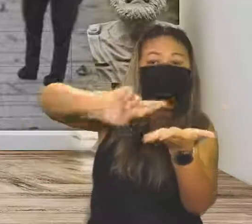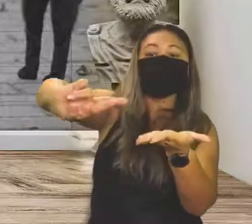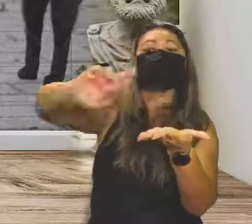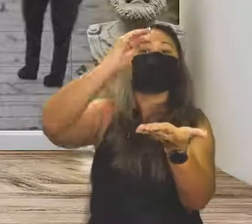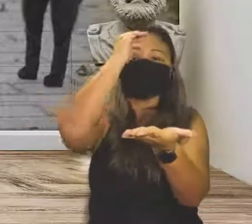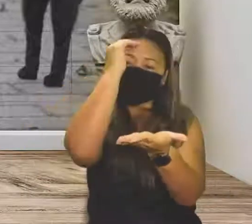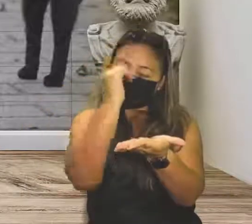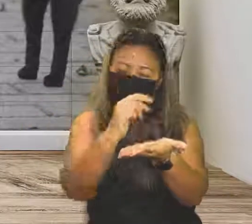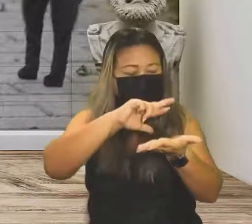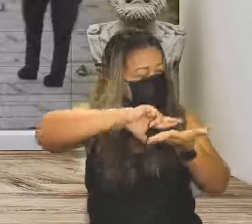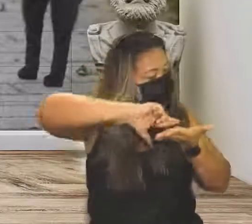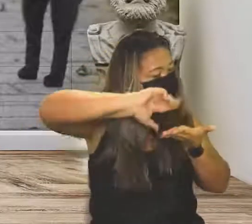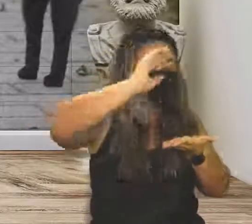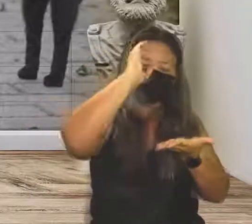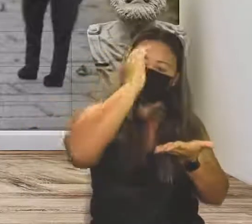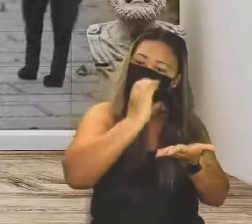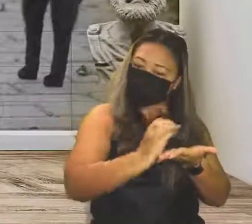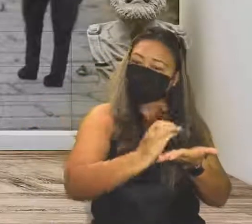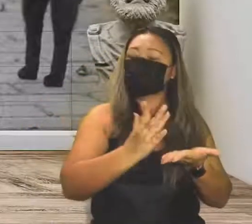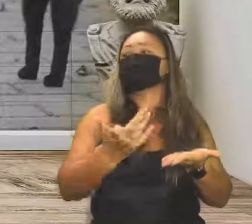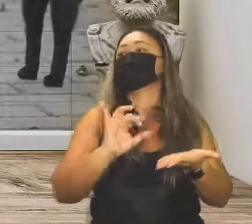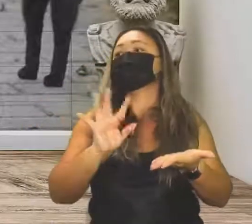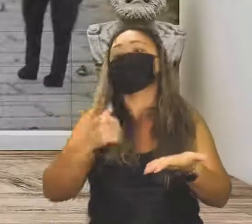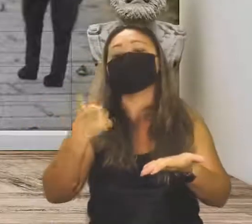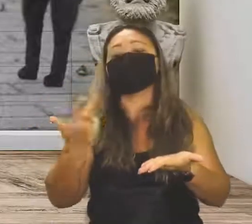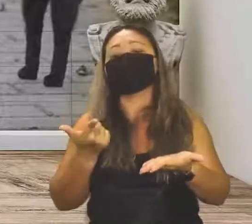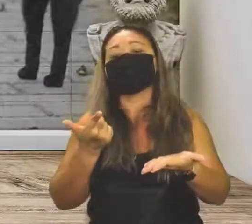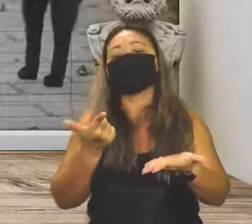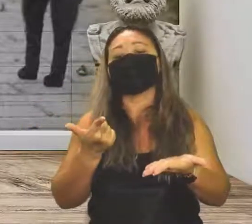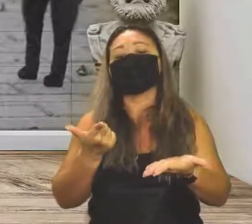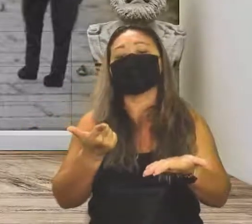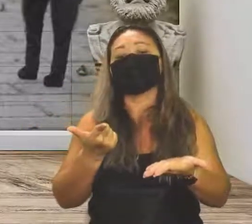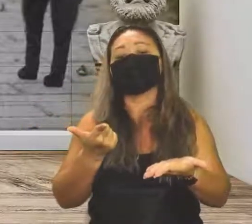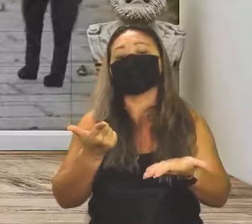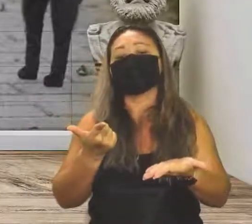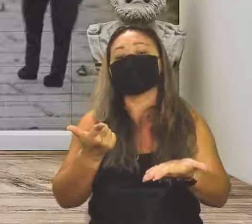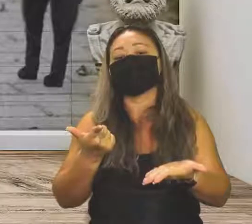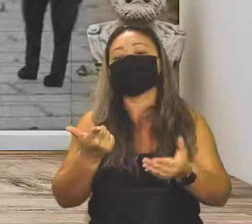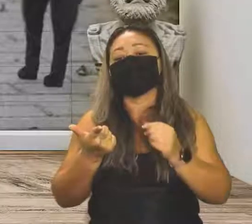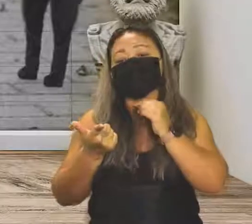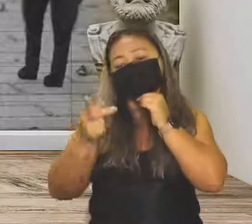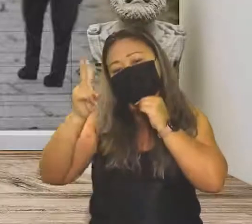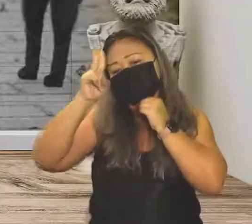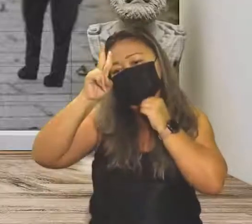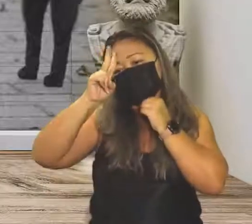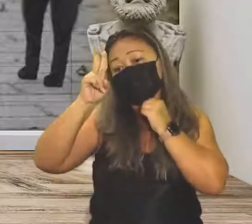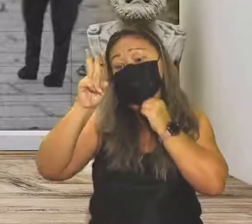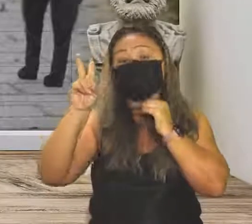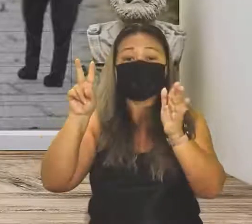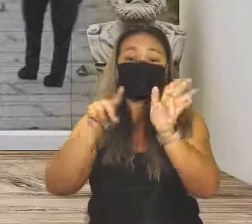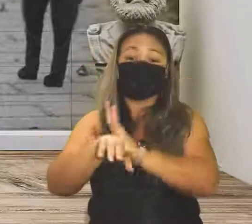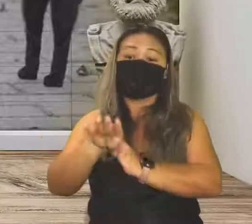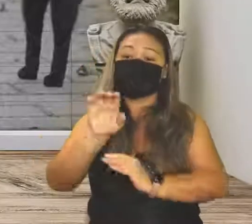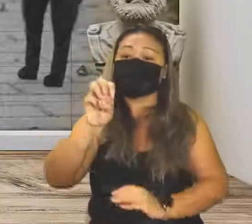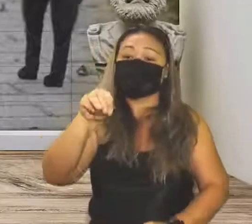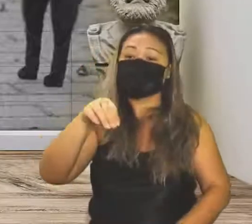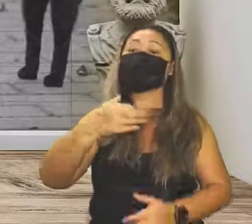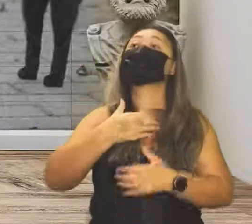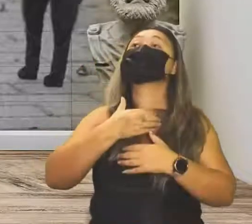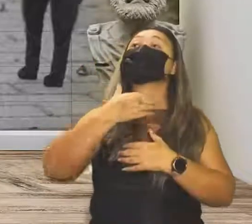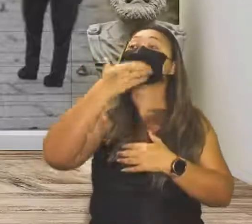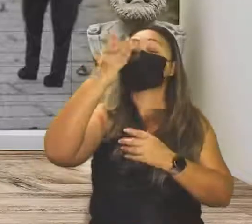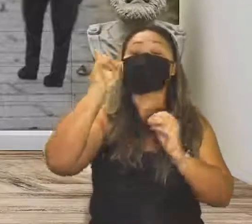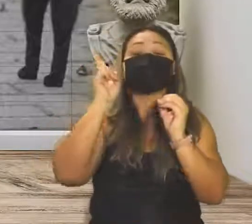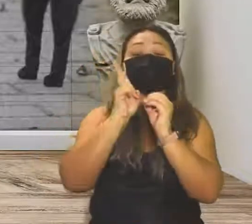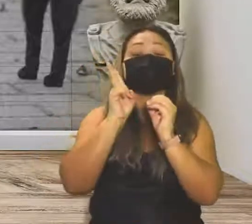de visão, outra ideia. Lembra aquela questão na aula anterior sobre a Ema? Os